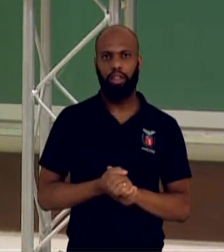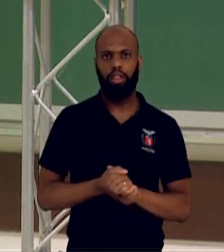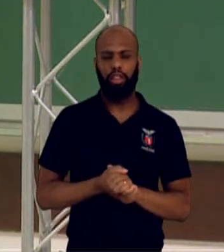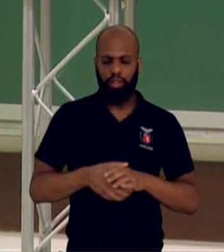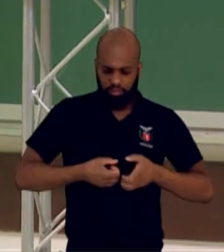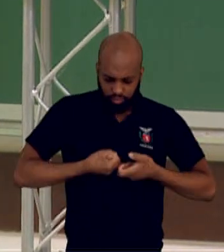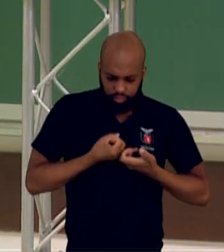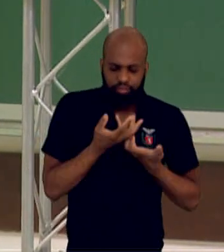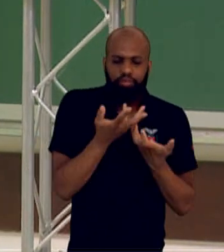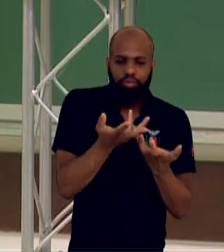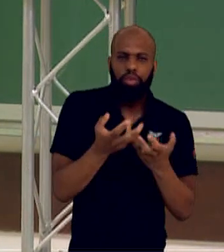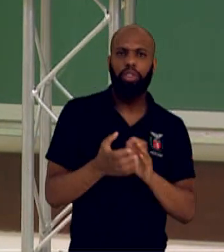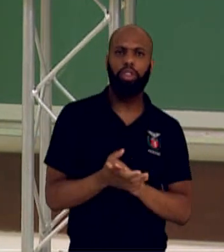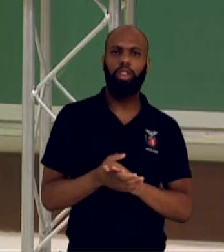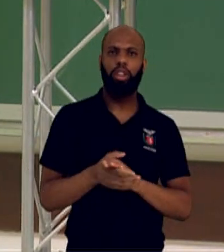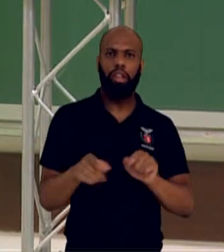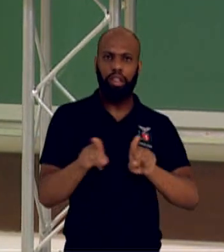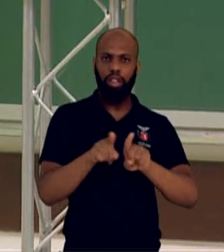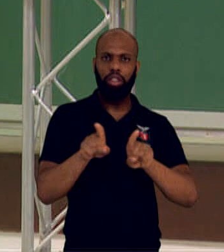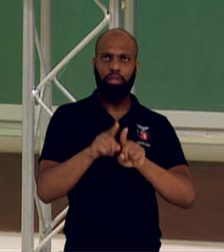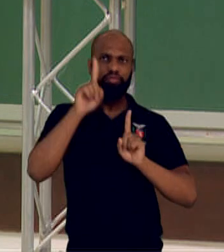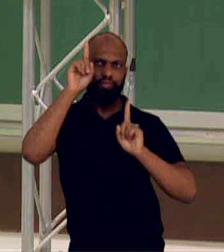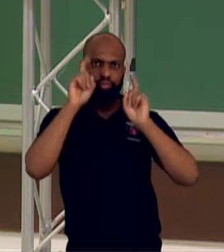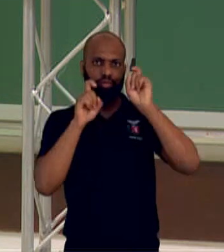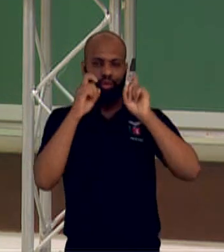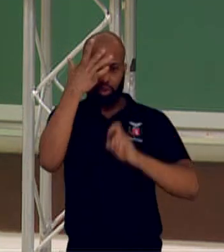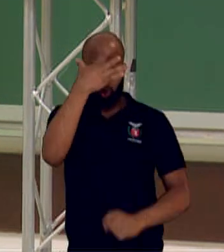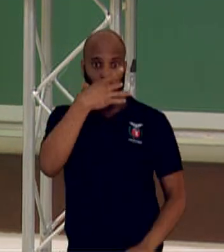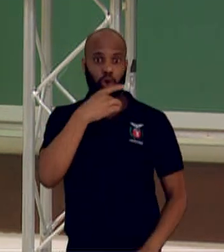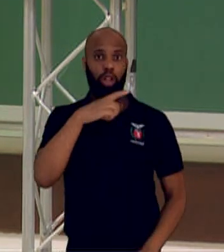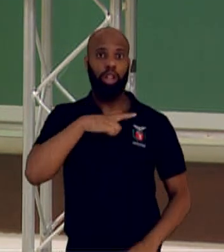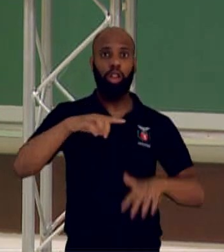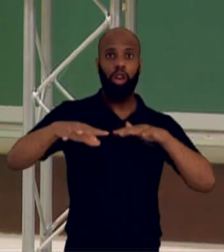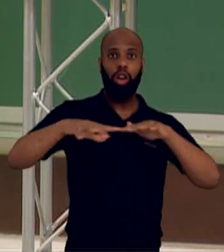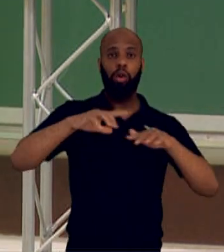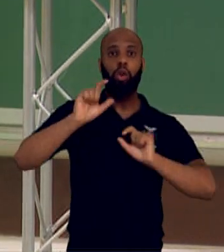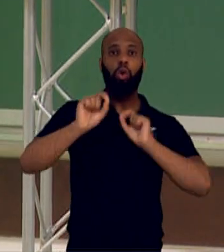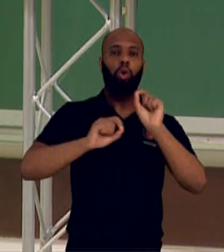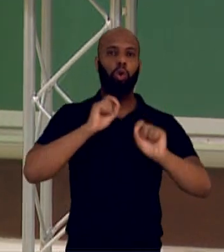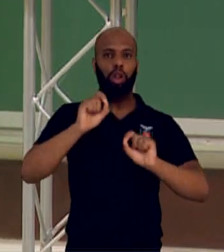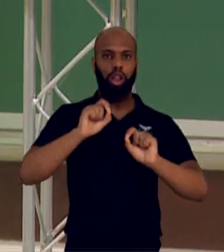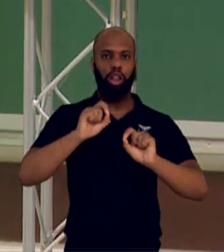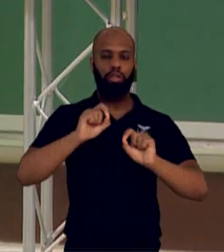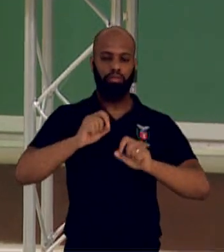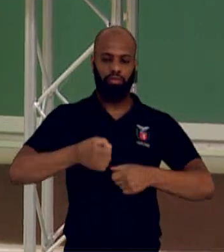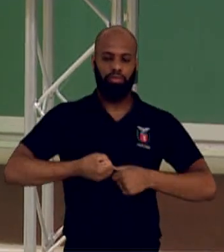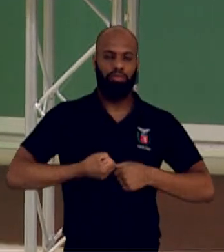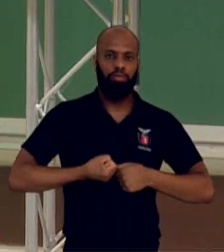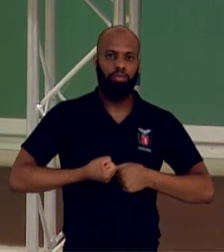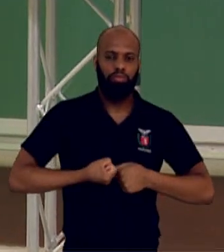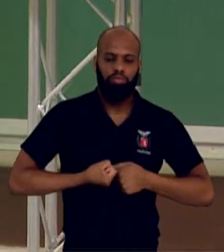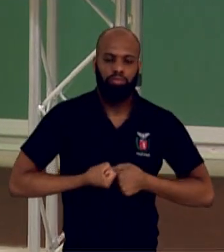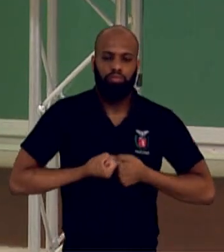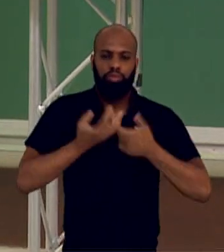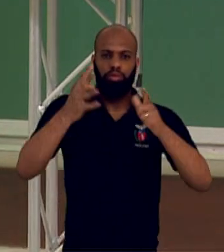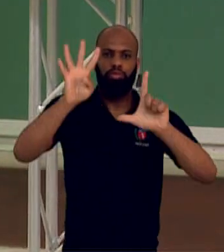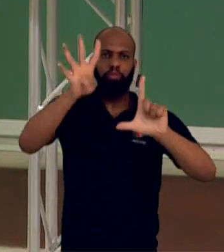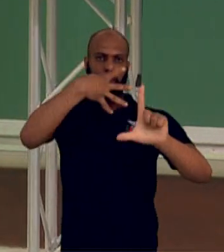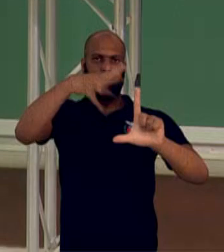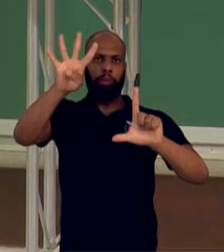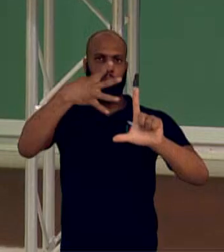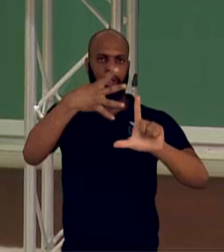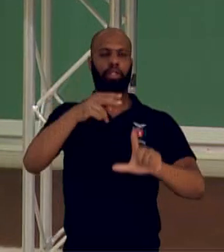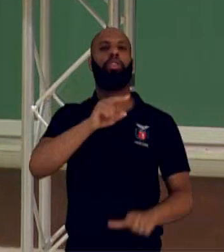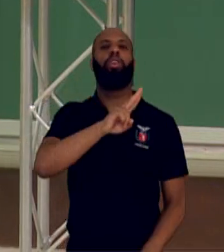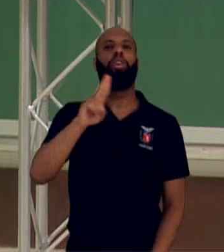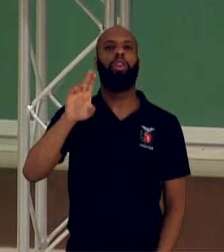essa emoção, essa expressão, vem lá do movimento artístico, o expressionismo, né? Que acontecia na Europa e